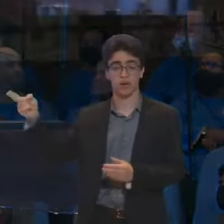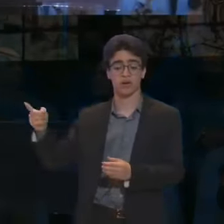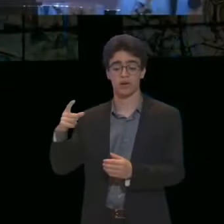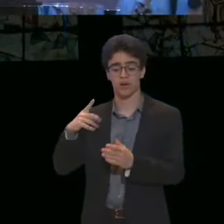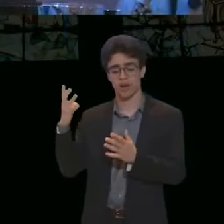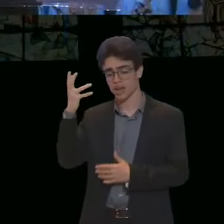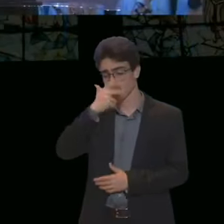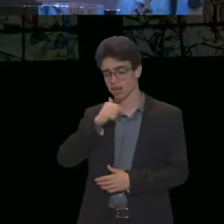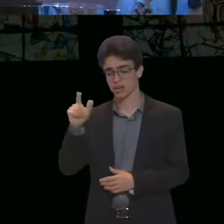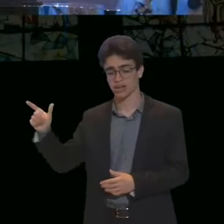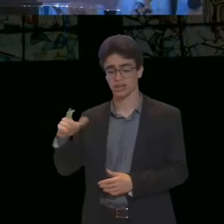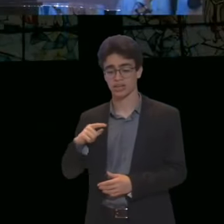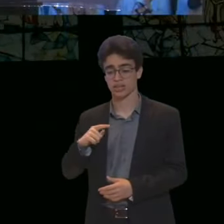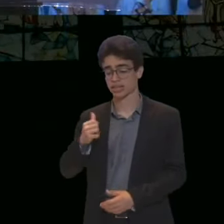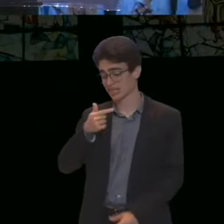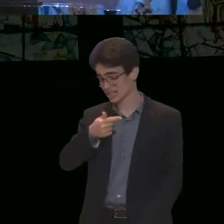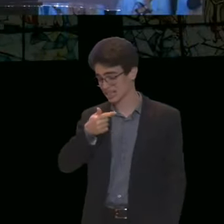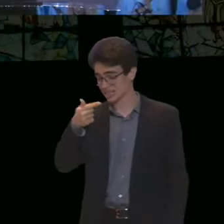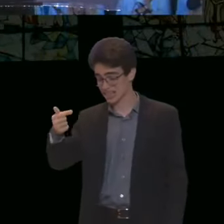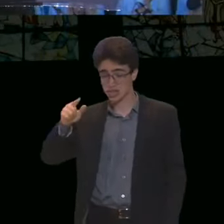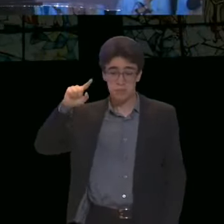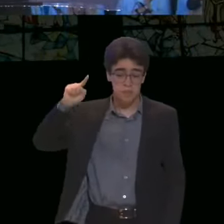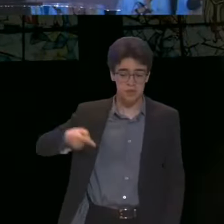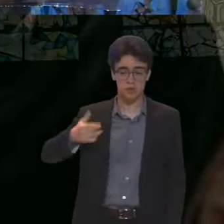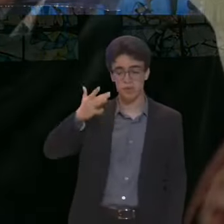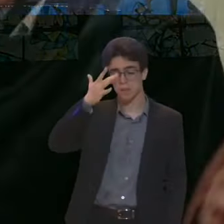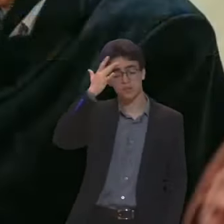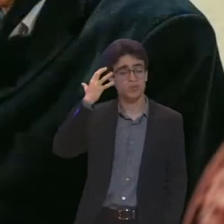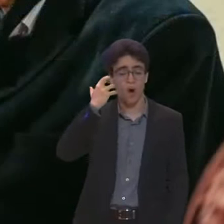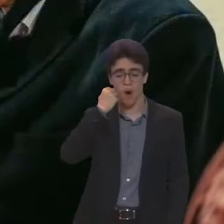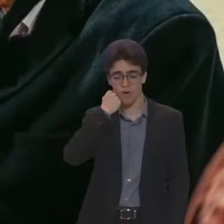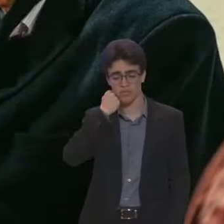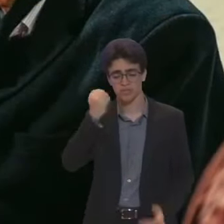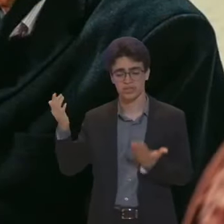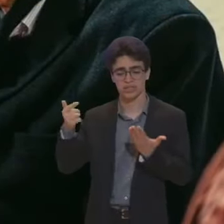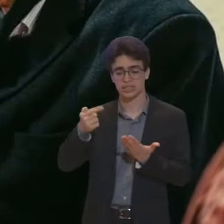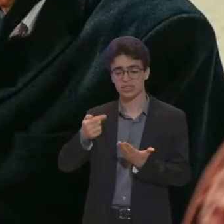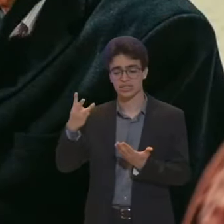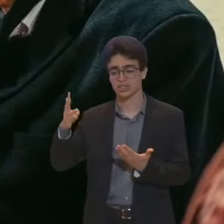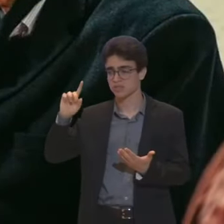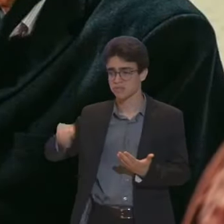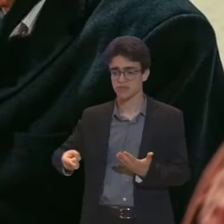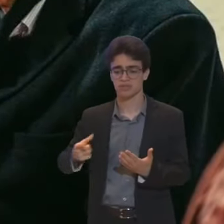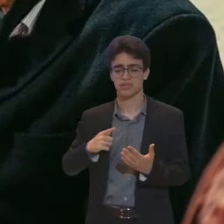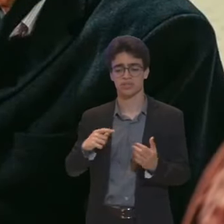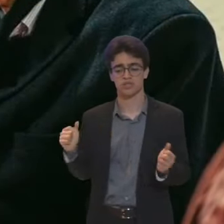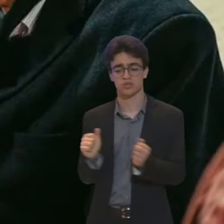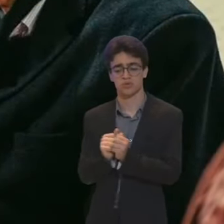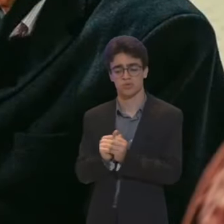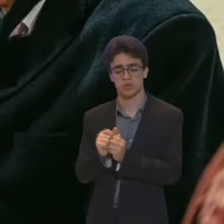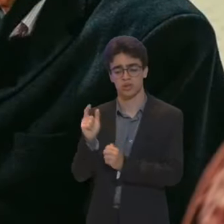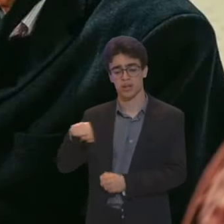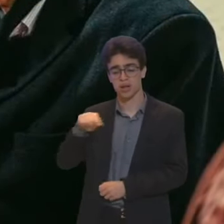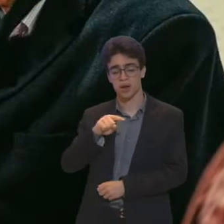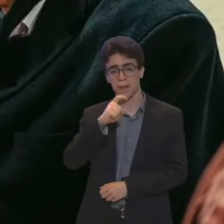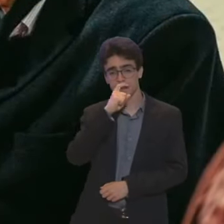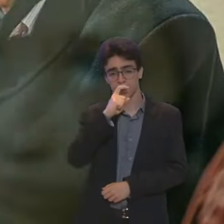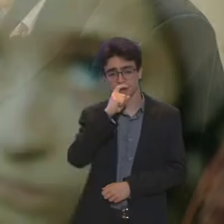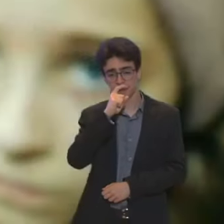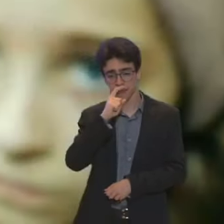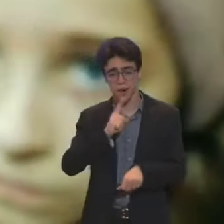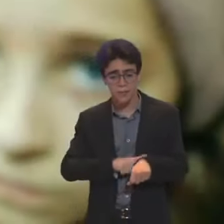tem 77 mil órfãos. 73 mil vivem debaixo da proteção de pais temporários, o